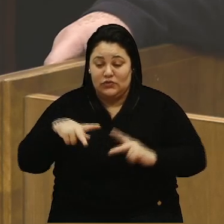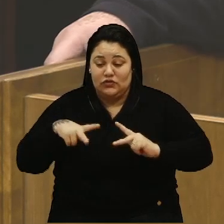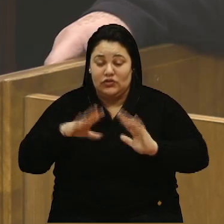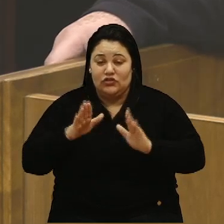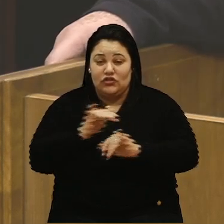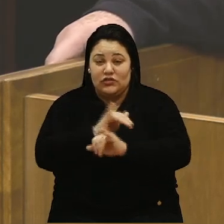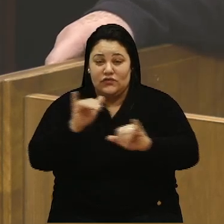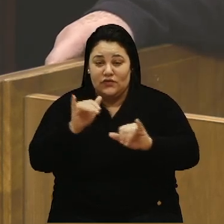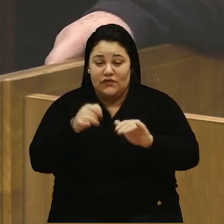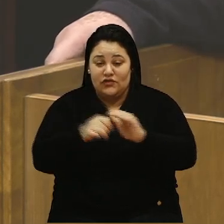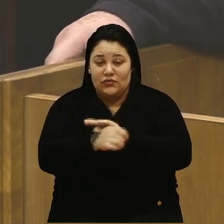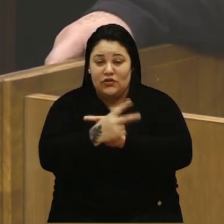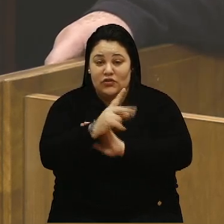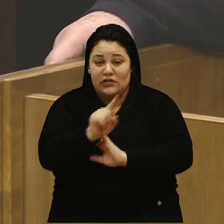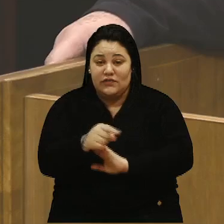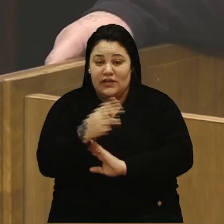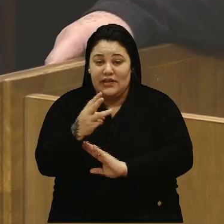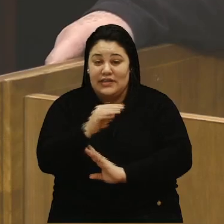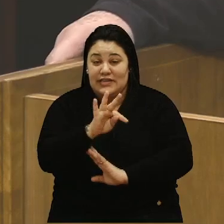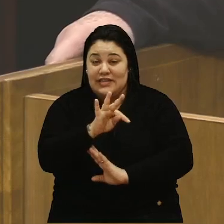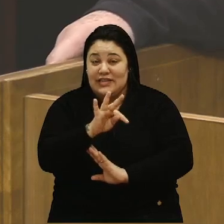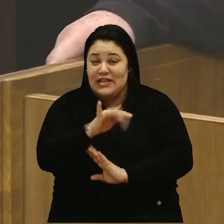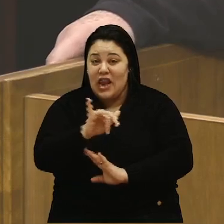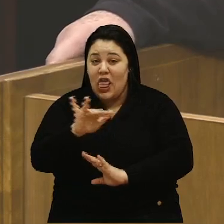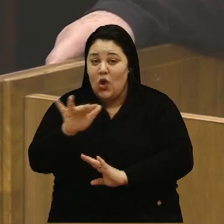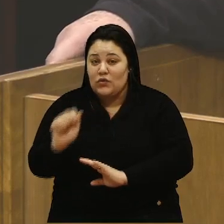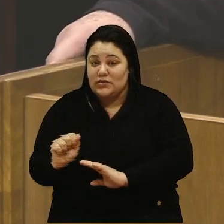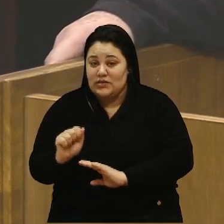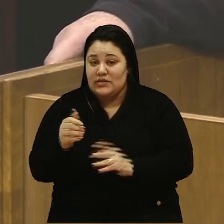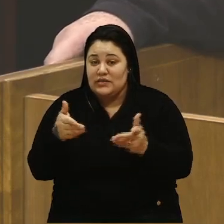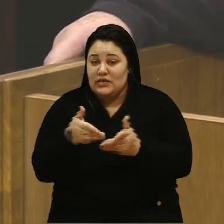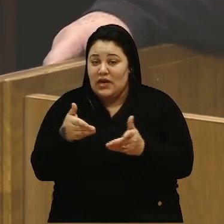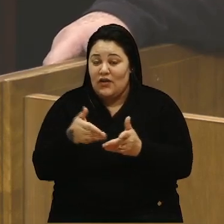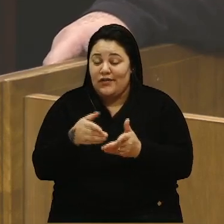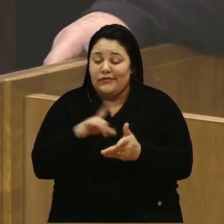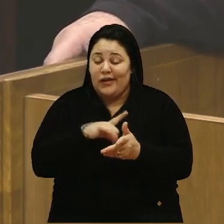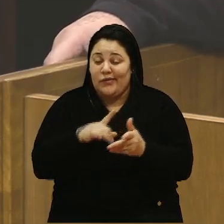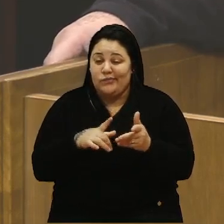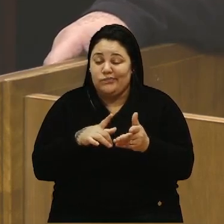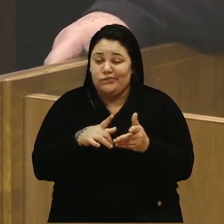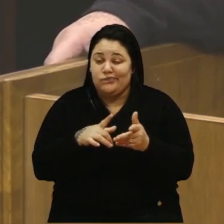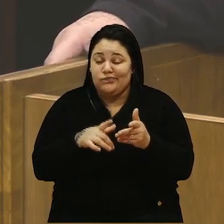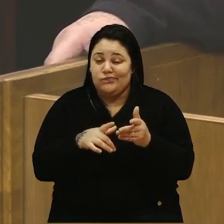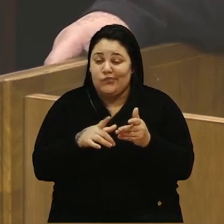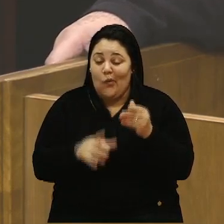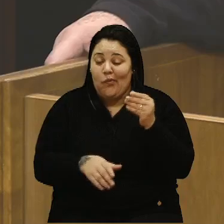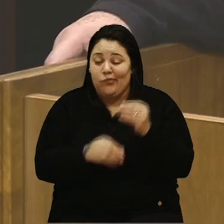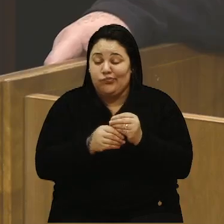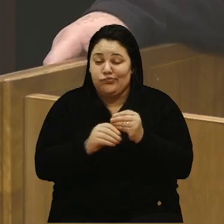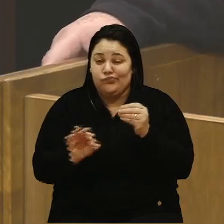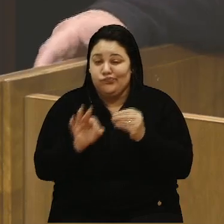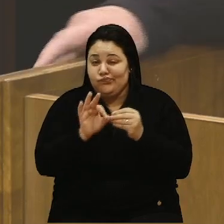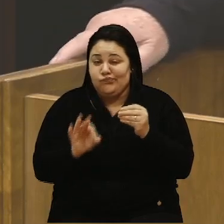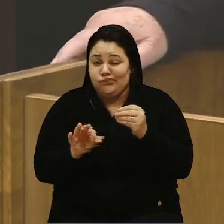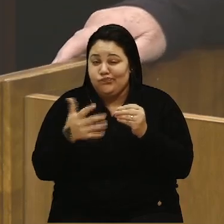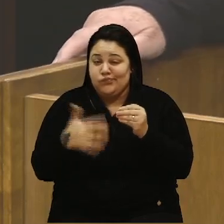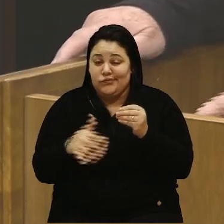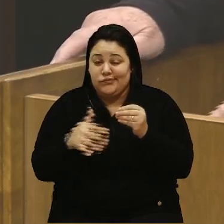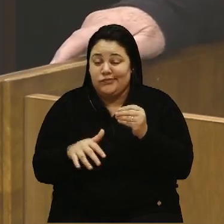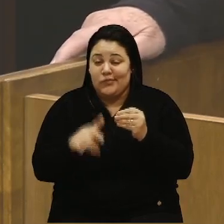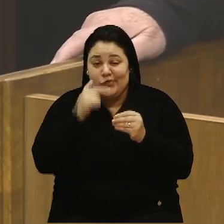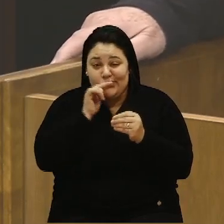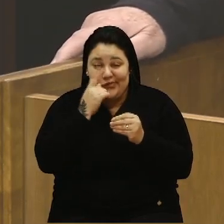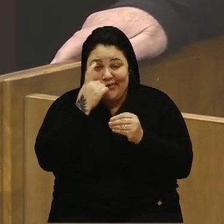de 2,3 trilhões. E que agora, com o tarifaço, exatamente para atender os